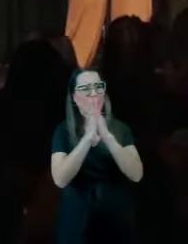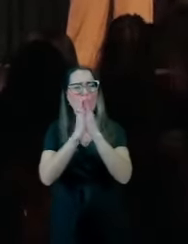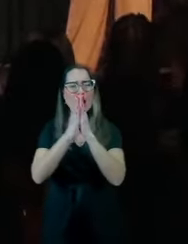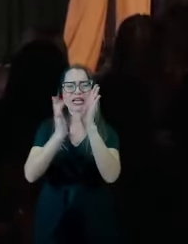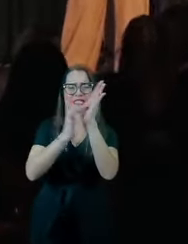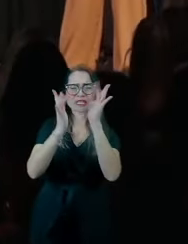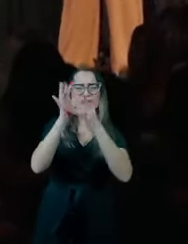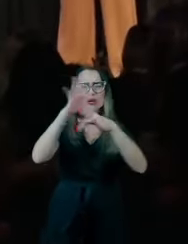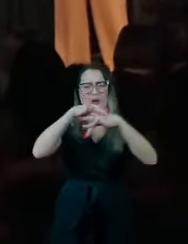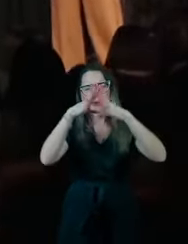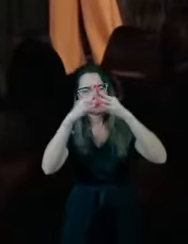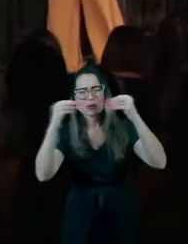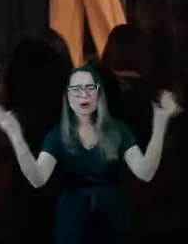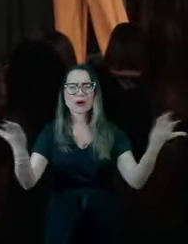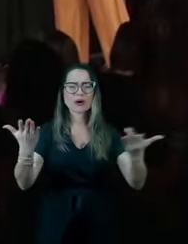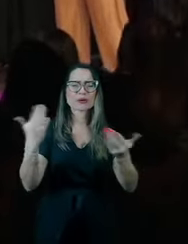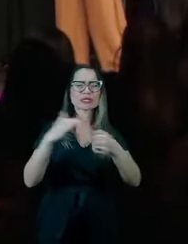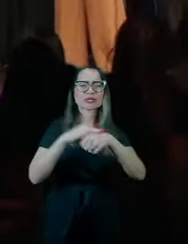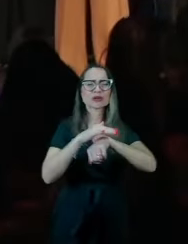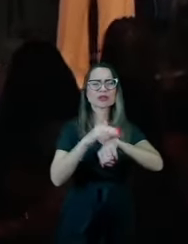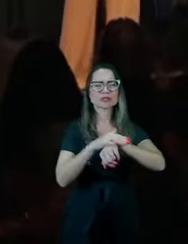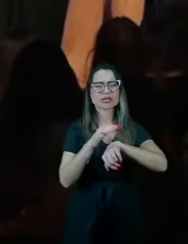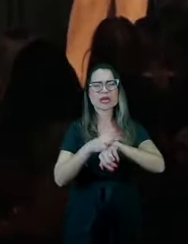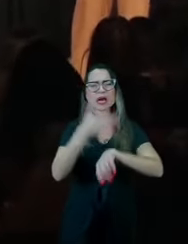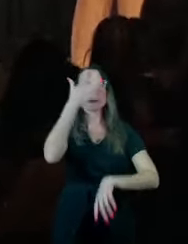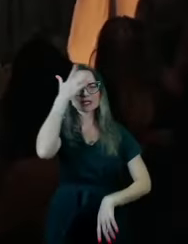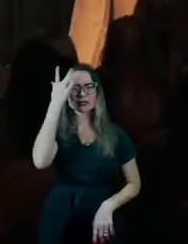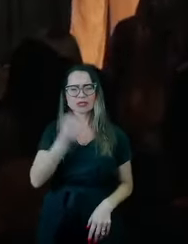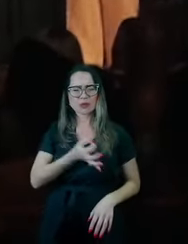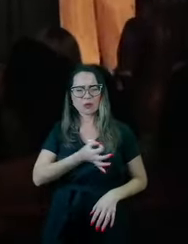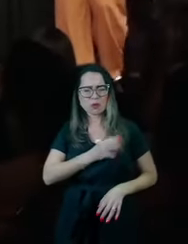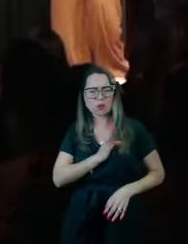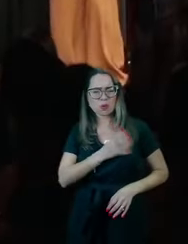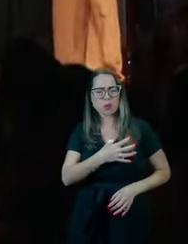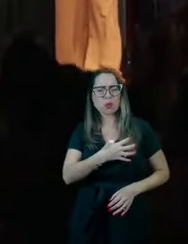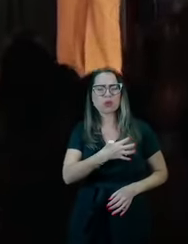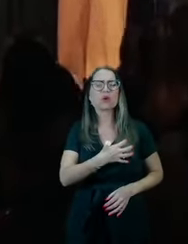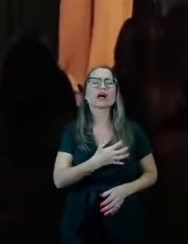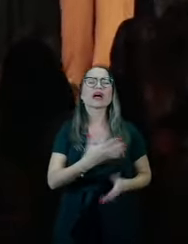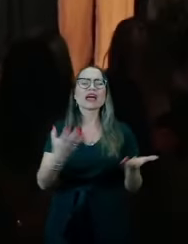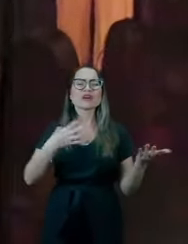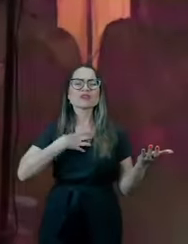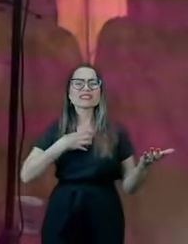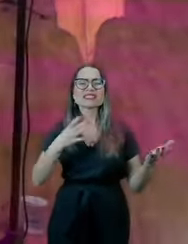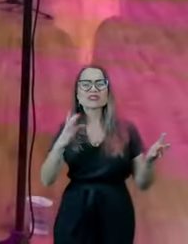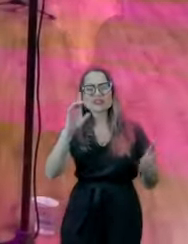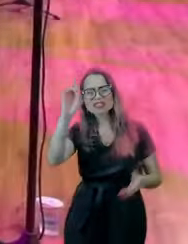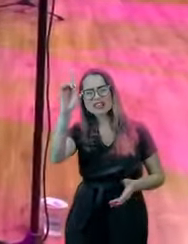noite. Pessoas com nódulos no seio, eu sinto Deus te tocando nessa noite.